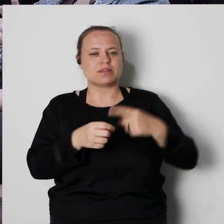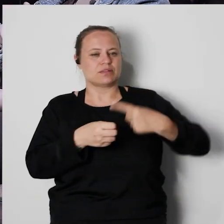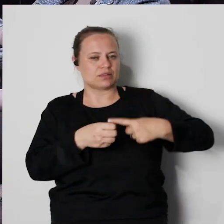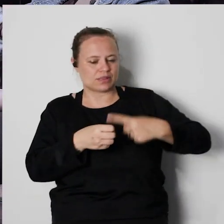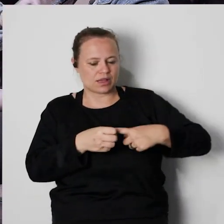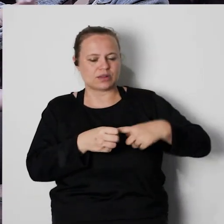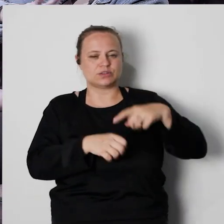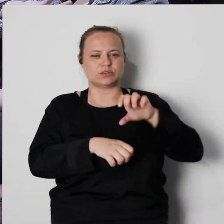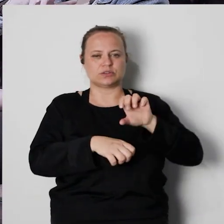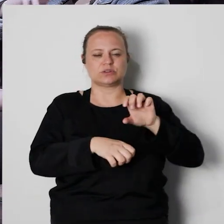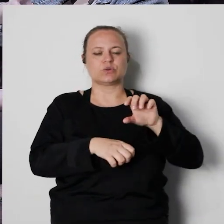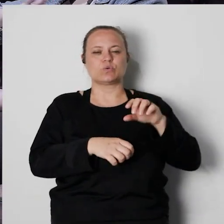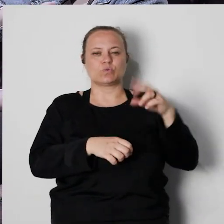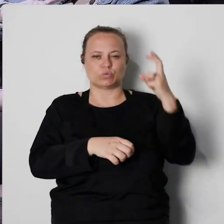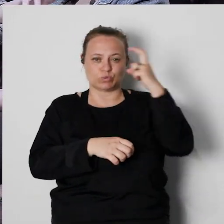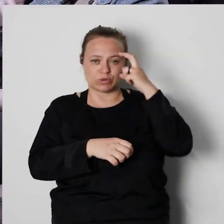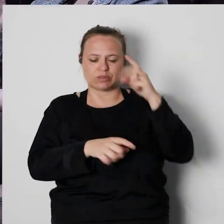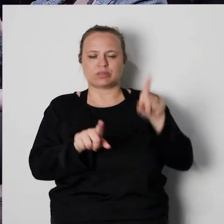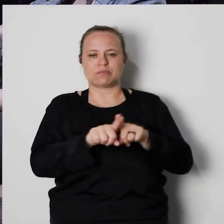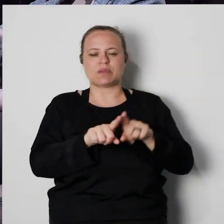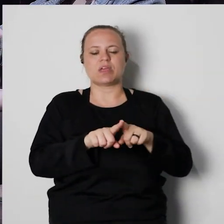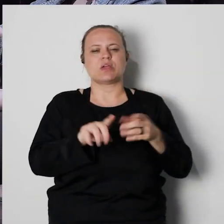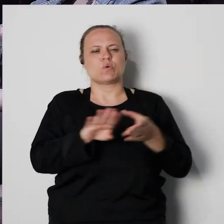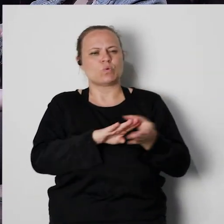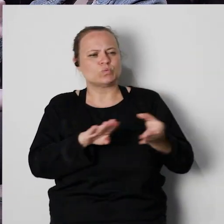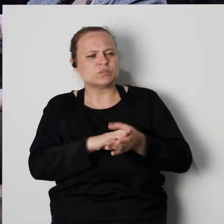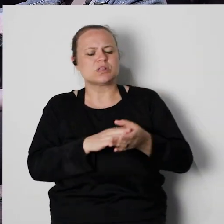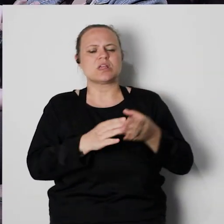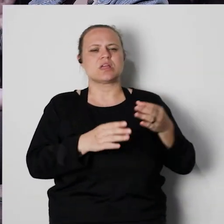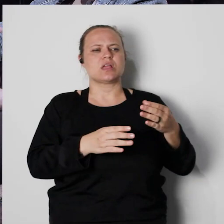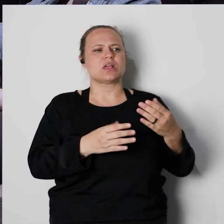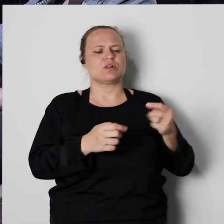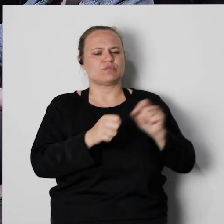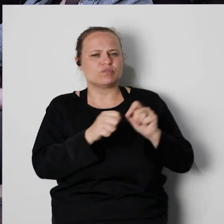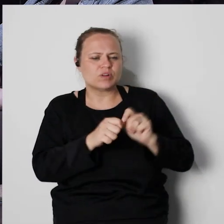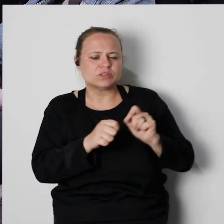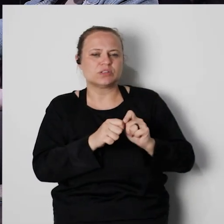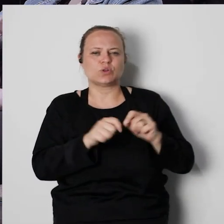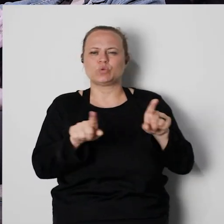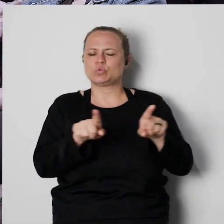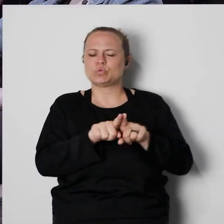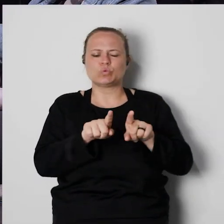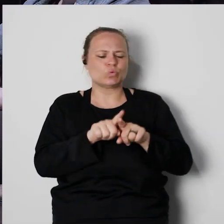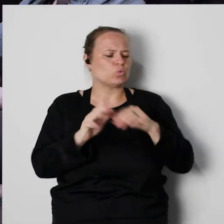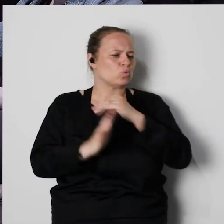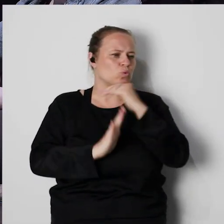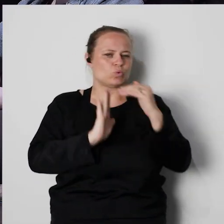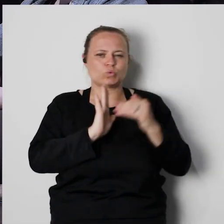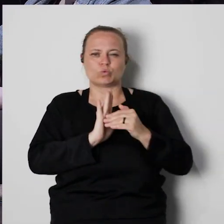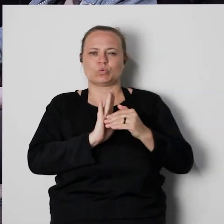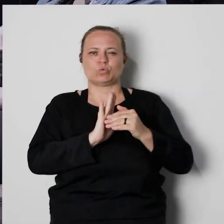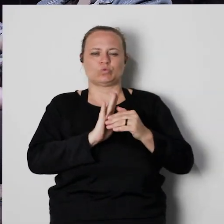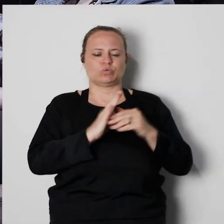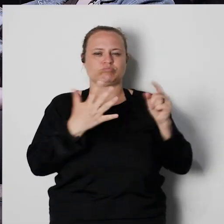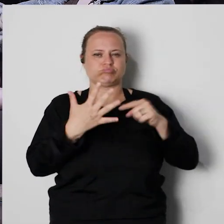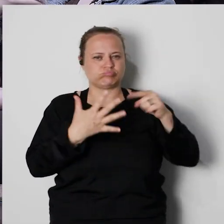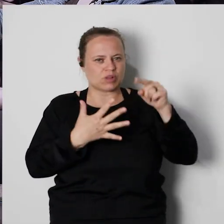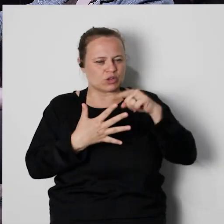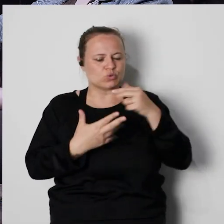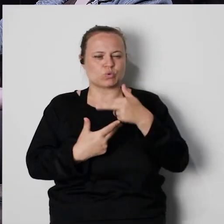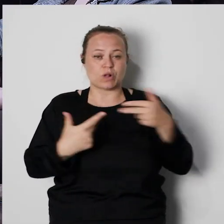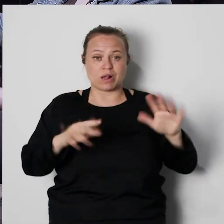sistema acabou, o processo da construção do Sistema Nacional de Cultura, Sistema Estadual de Cultura, Sistemas Municipais de Culturas